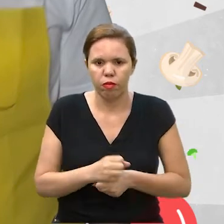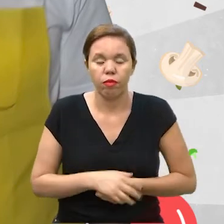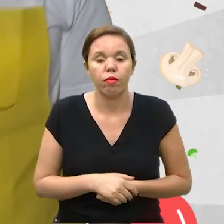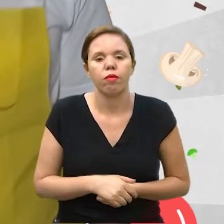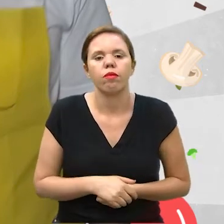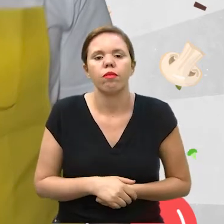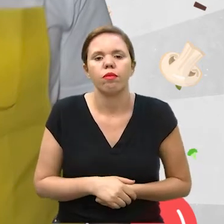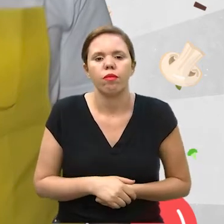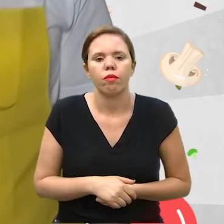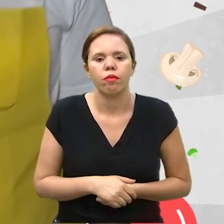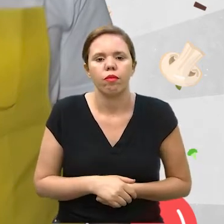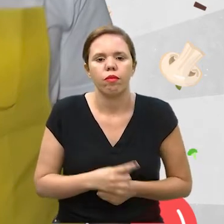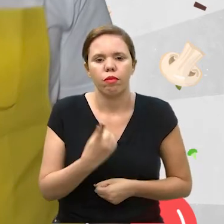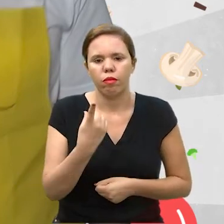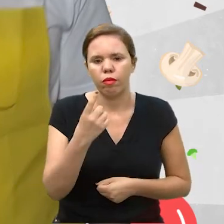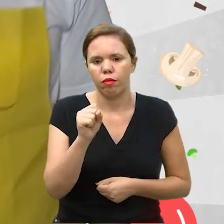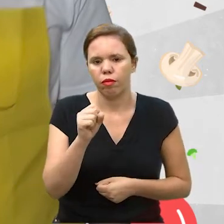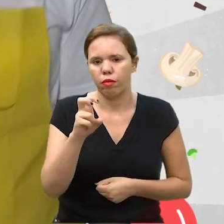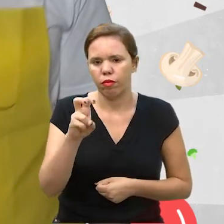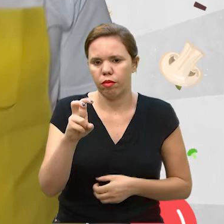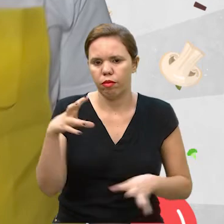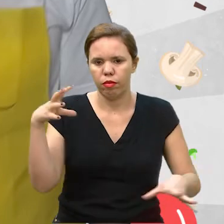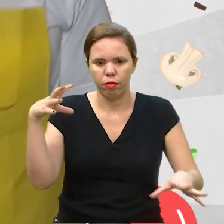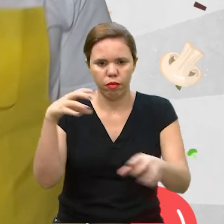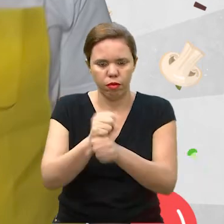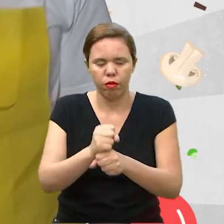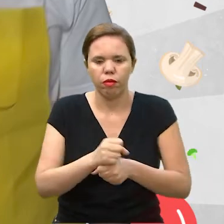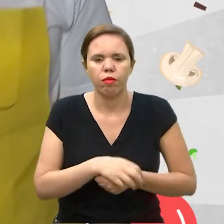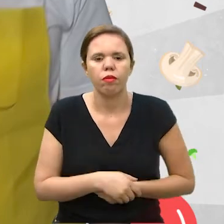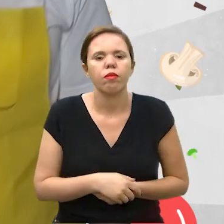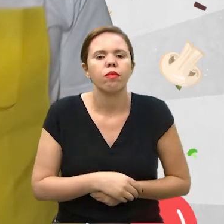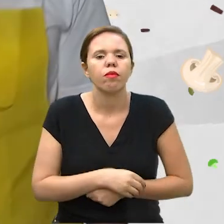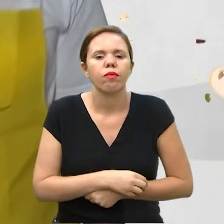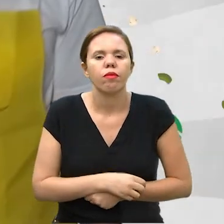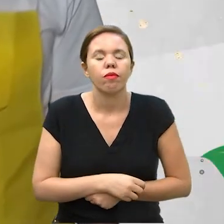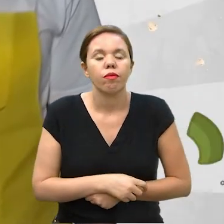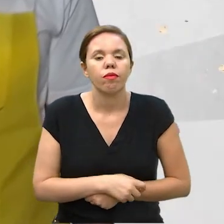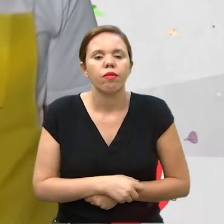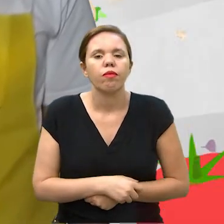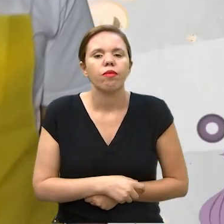pontos. Vanessa atingiu um total de 185 pontos.